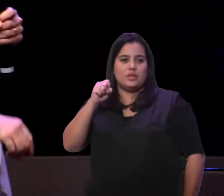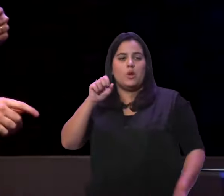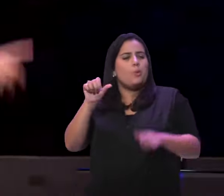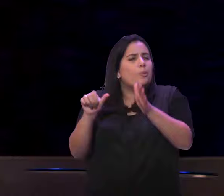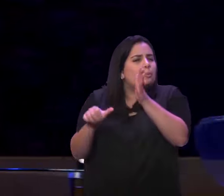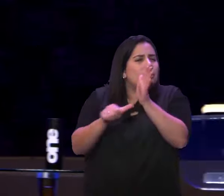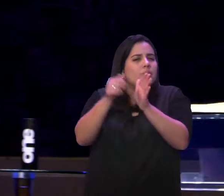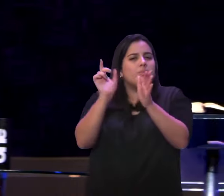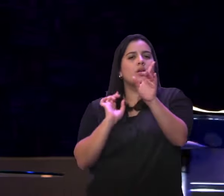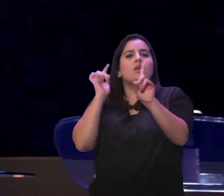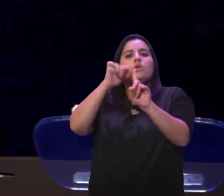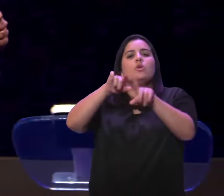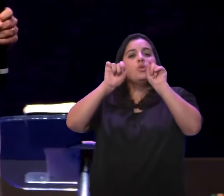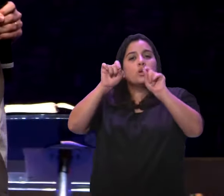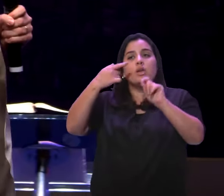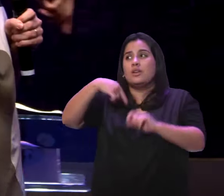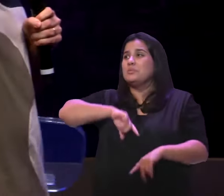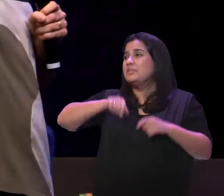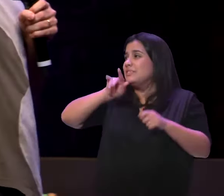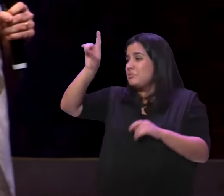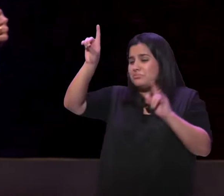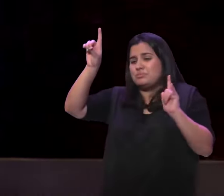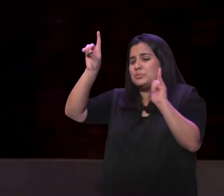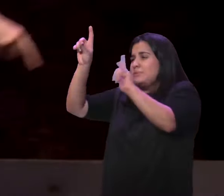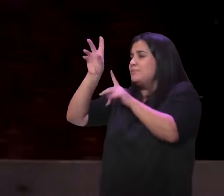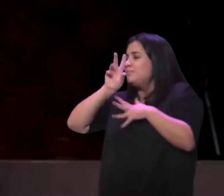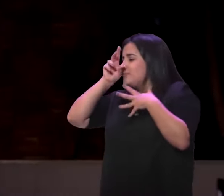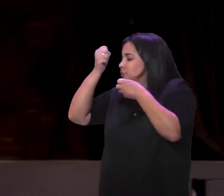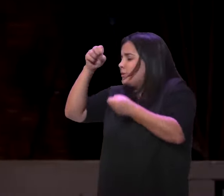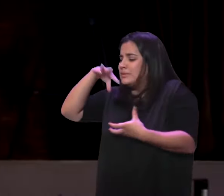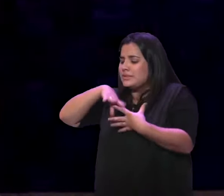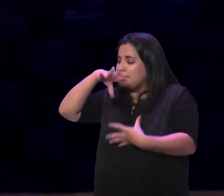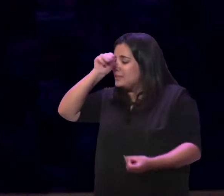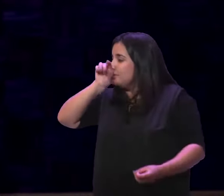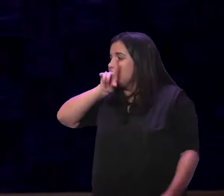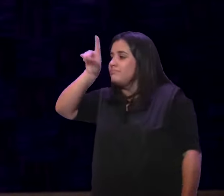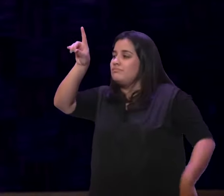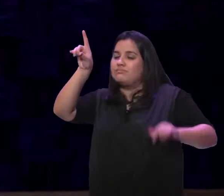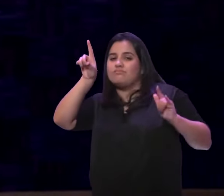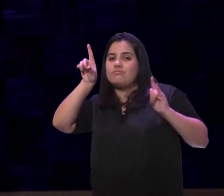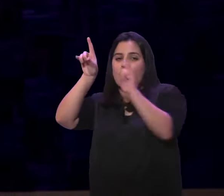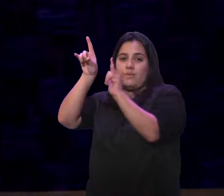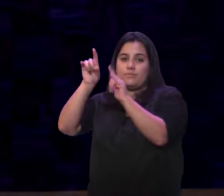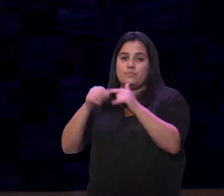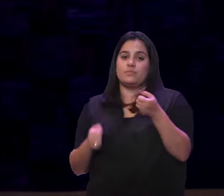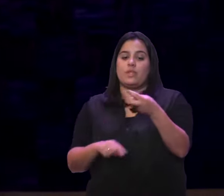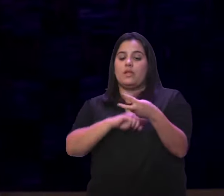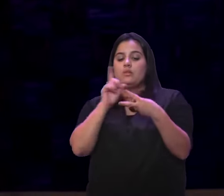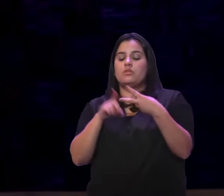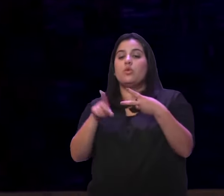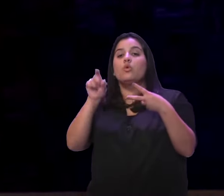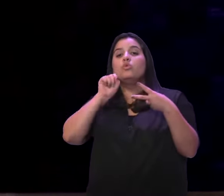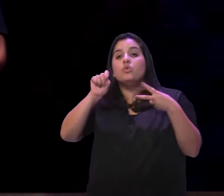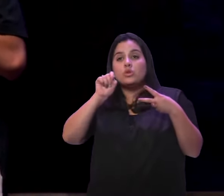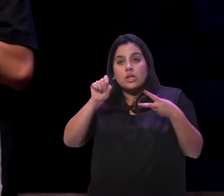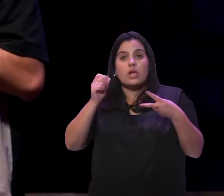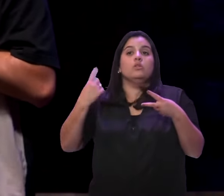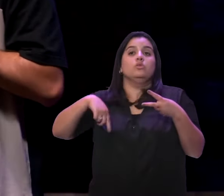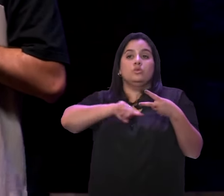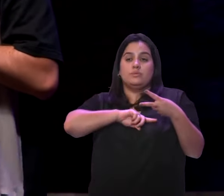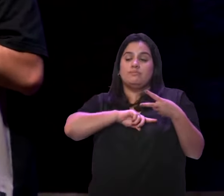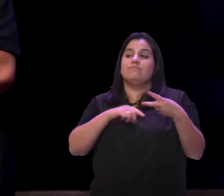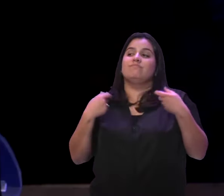Deus, amar a Deus com todas as nossas forças, com toda a nossa alma, com todo o nosso entendimento, e em segundo é amar o próximo como a mim